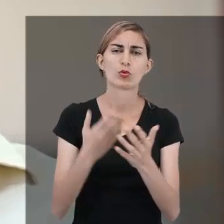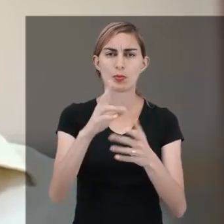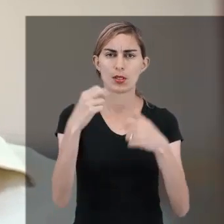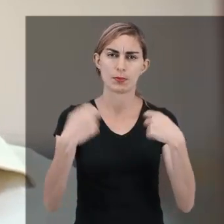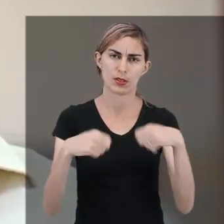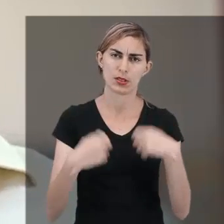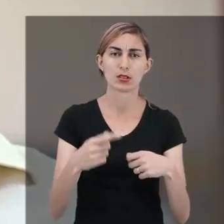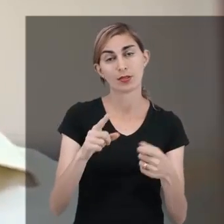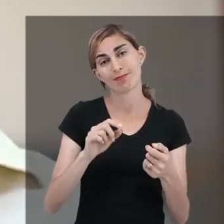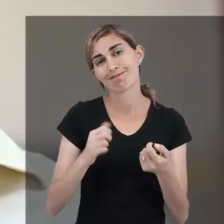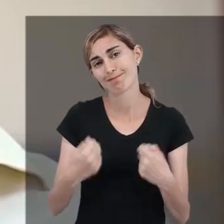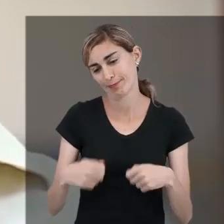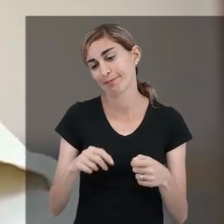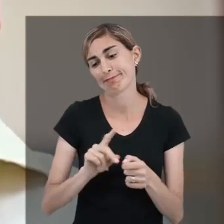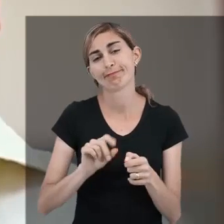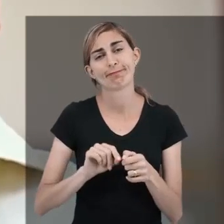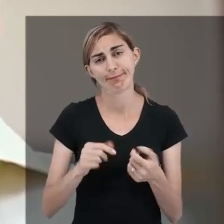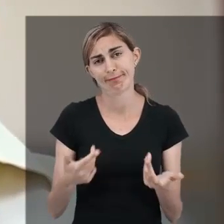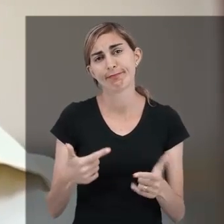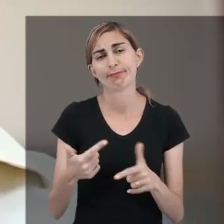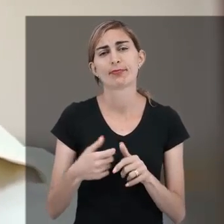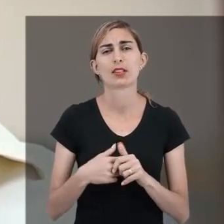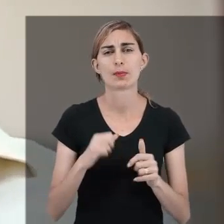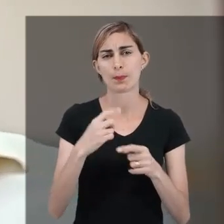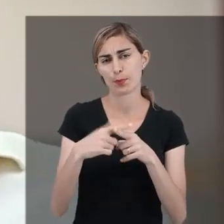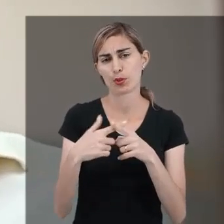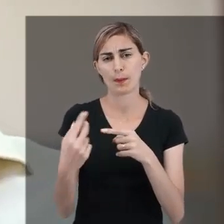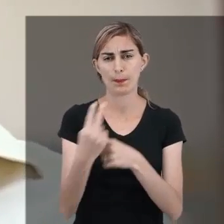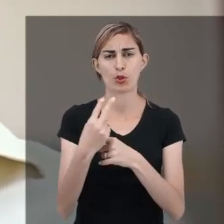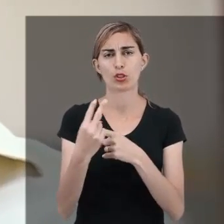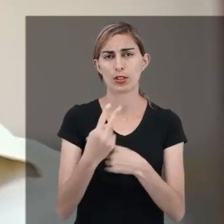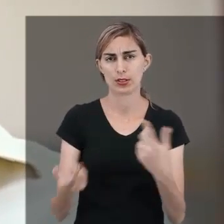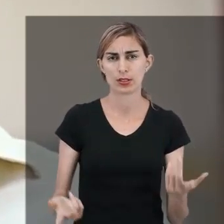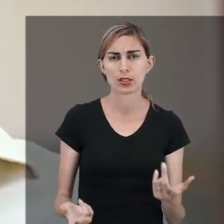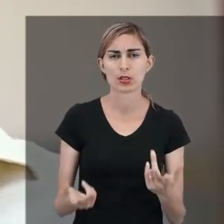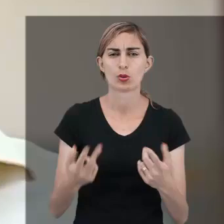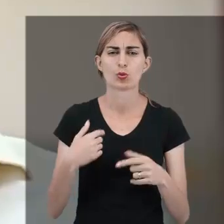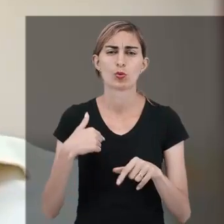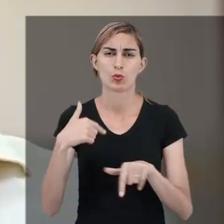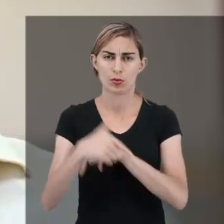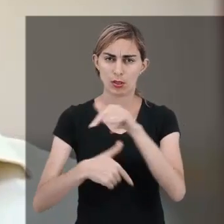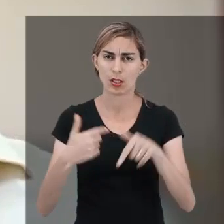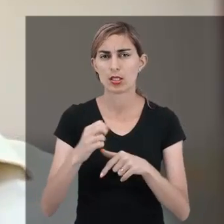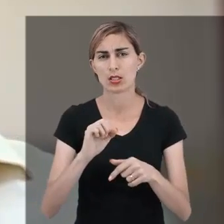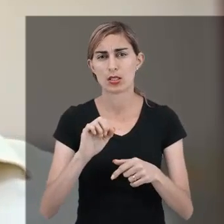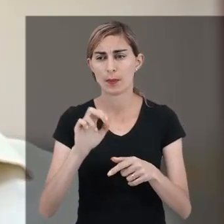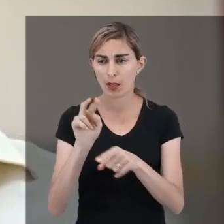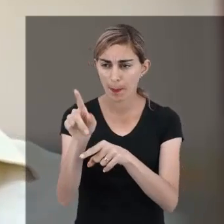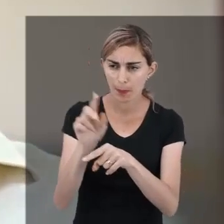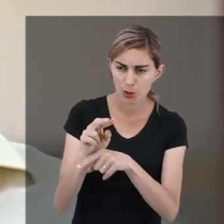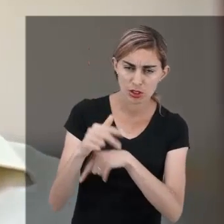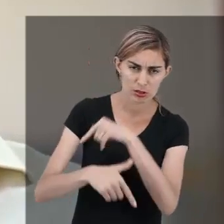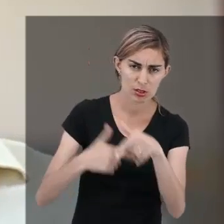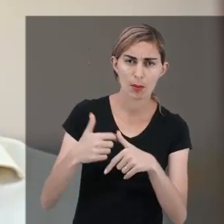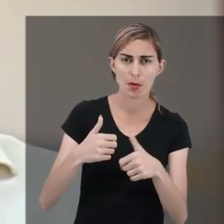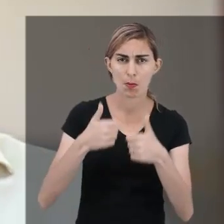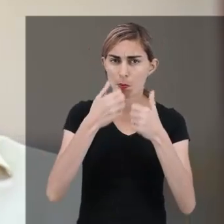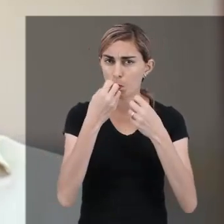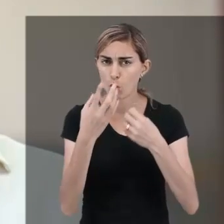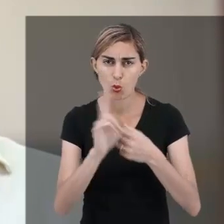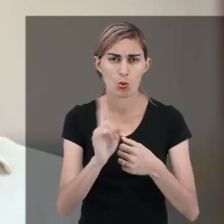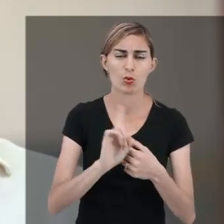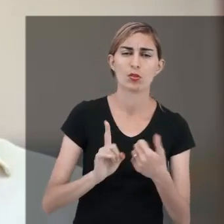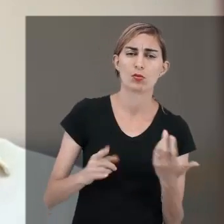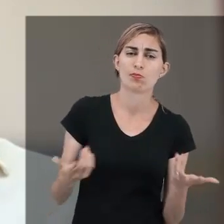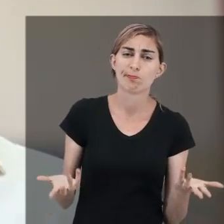necessário que seja feito. Porque você determinar a proteção e não determinar se ela está sendo eficaz ou não, você não está fazendo muita coisa.